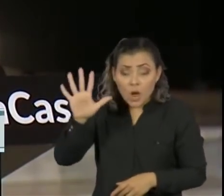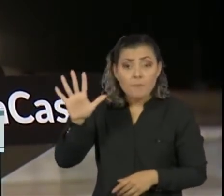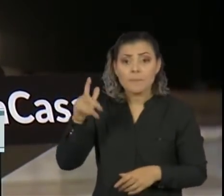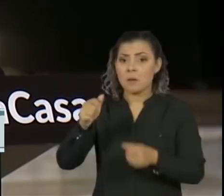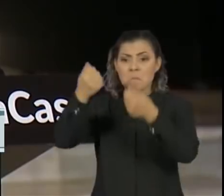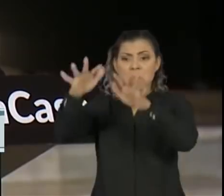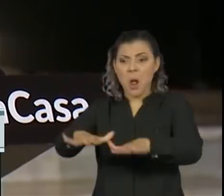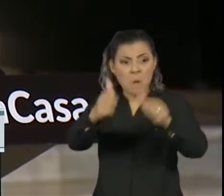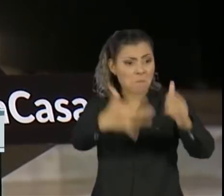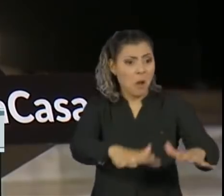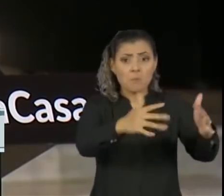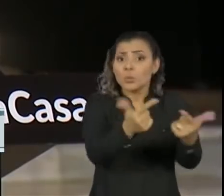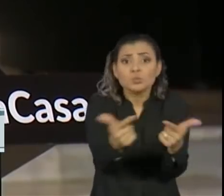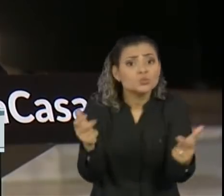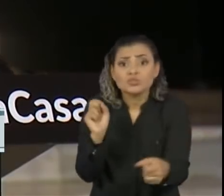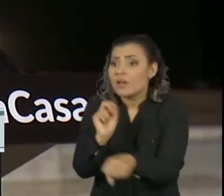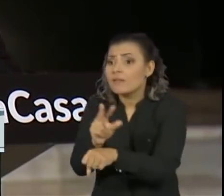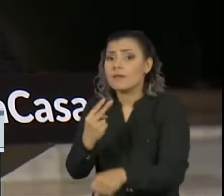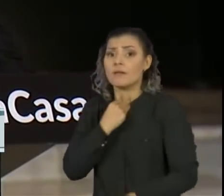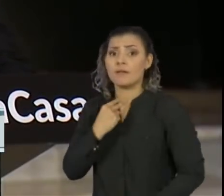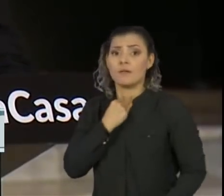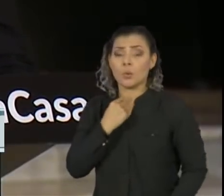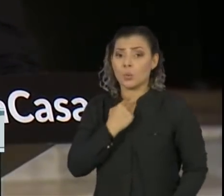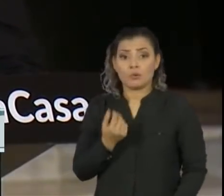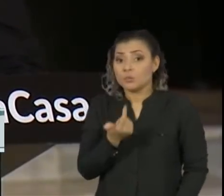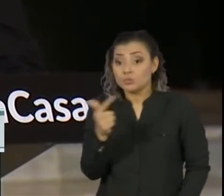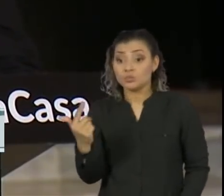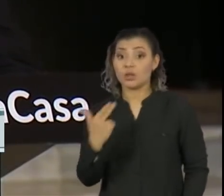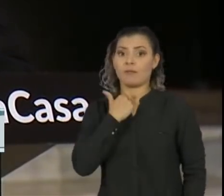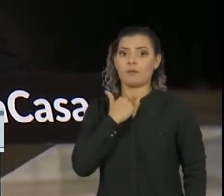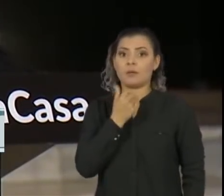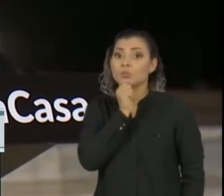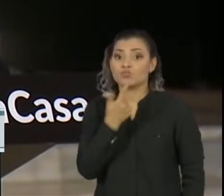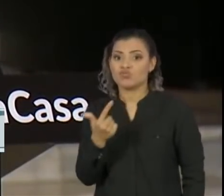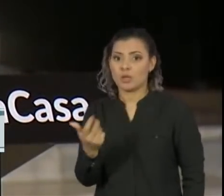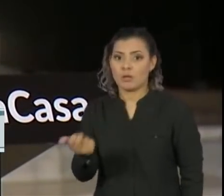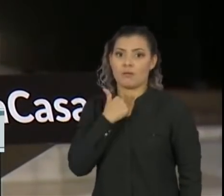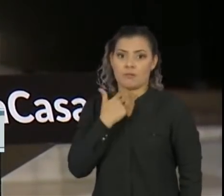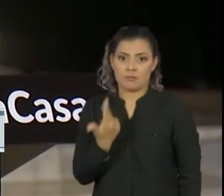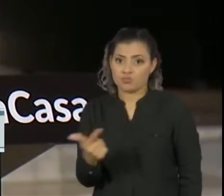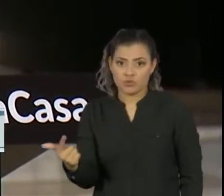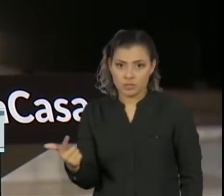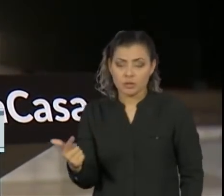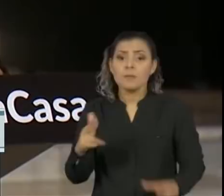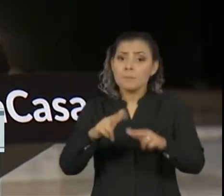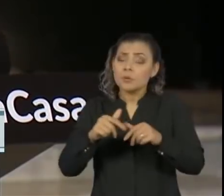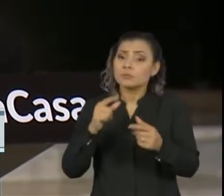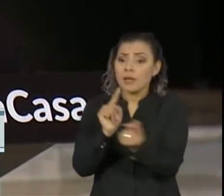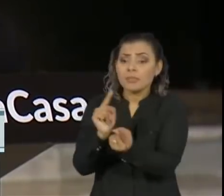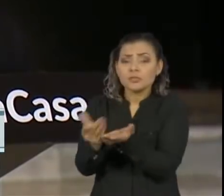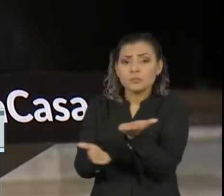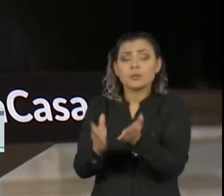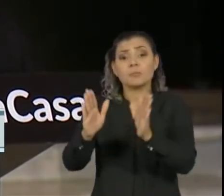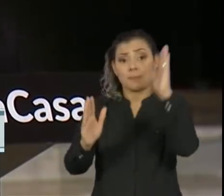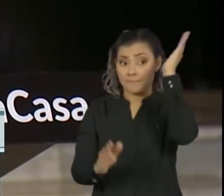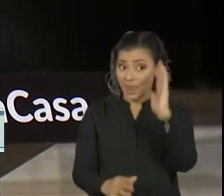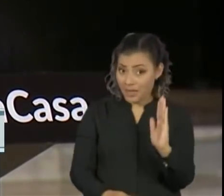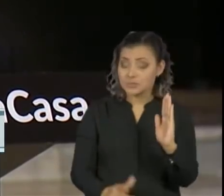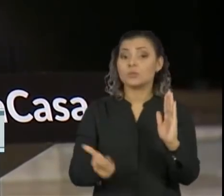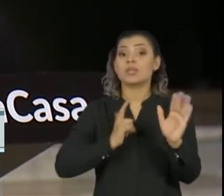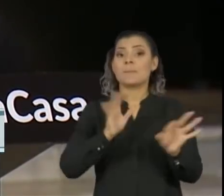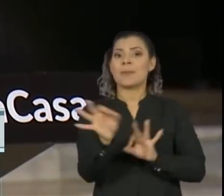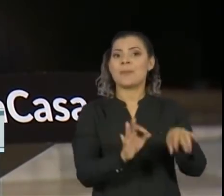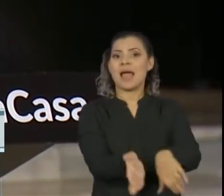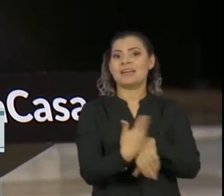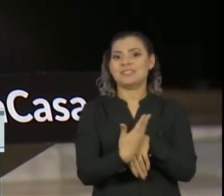em colapso. Todos os países europeus tiveram uma derrubada geral na sua assistência. O Brasil teve tempo de se